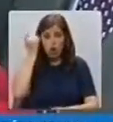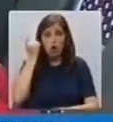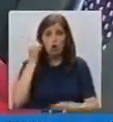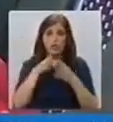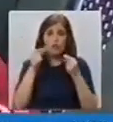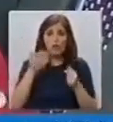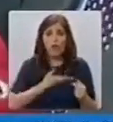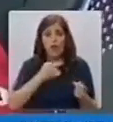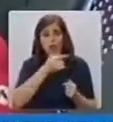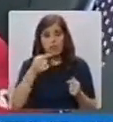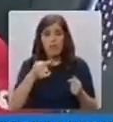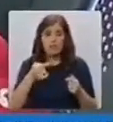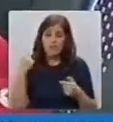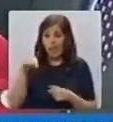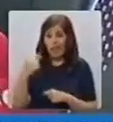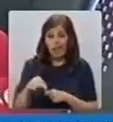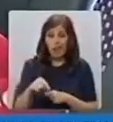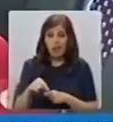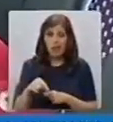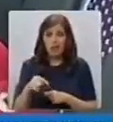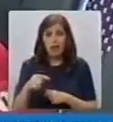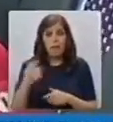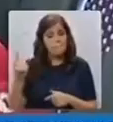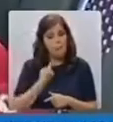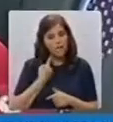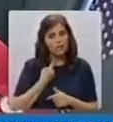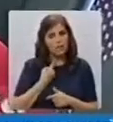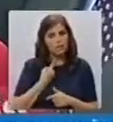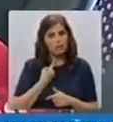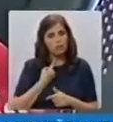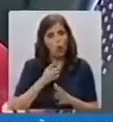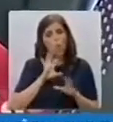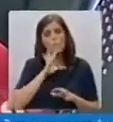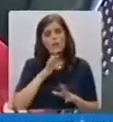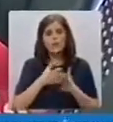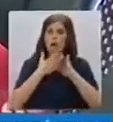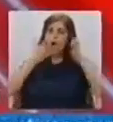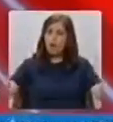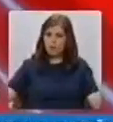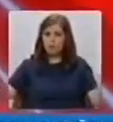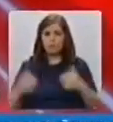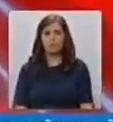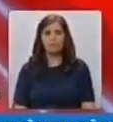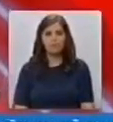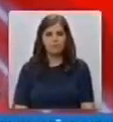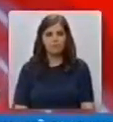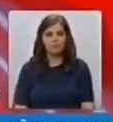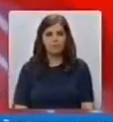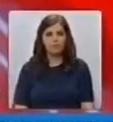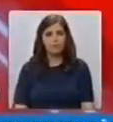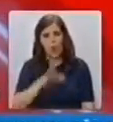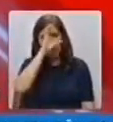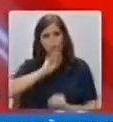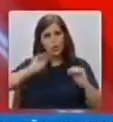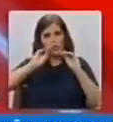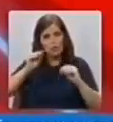déficits estruturais que temos, temos de ser cada vez mais um país aberto. O ministro da Educação